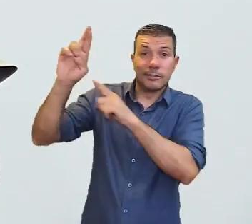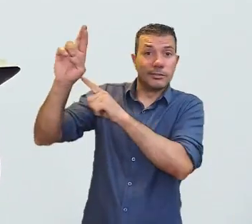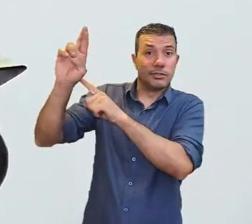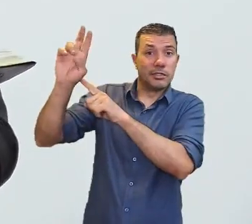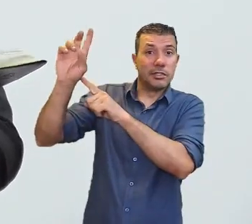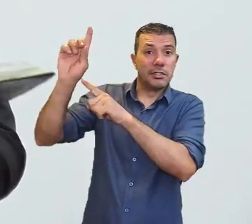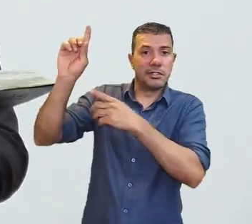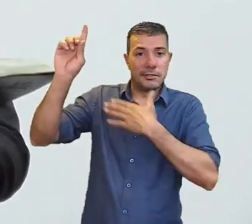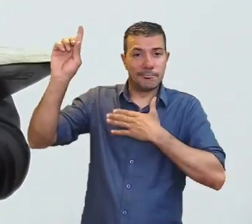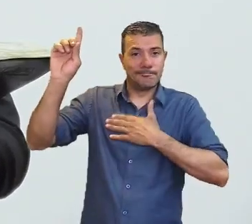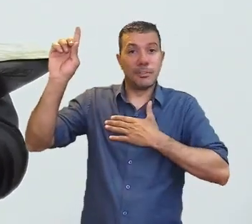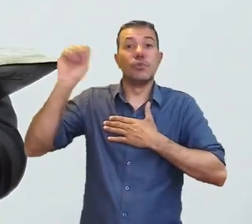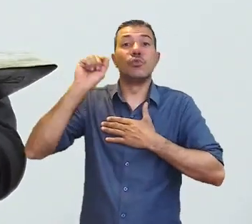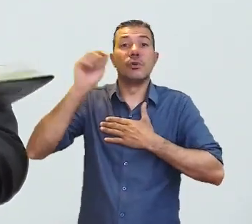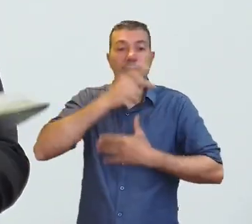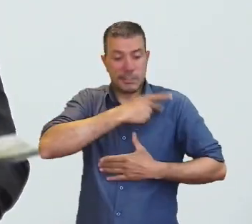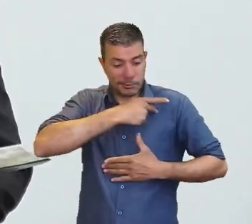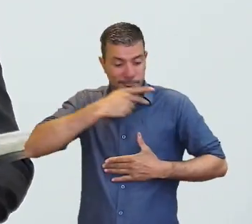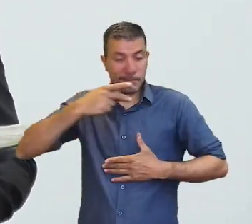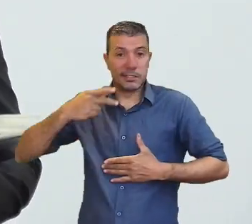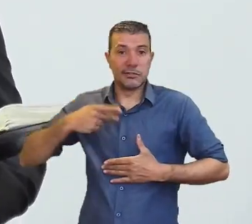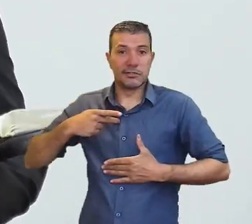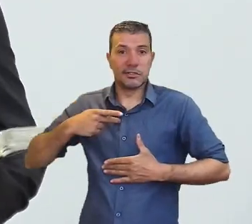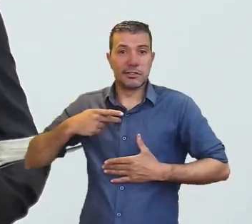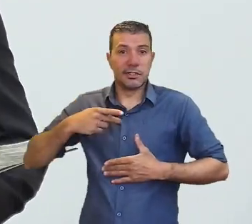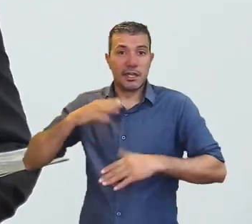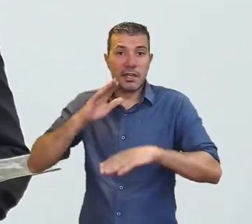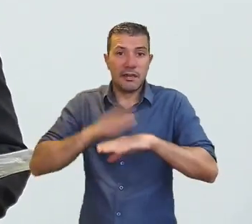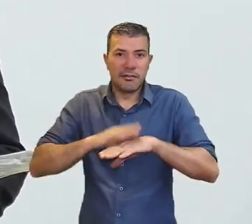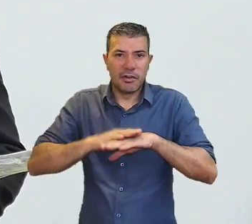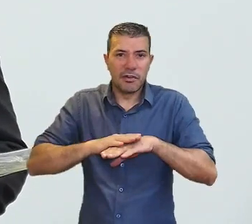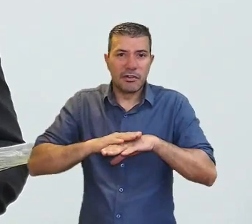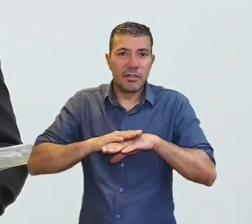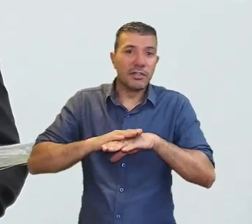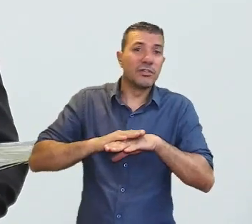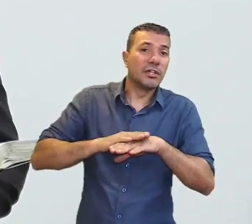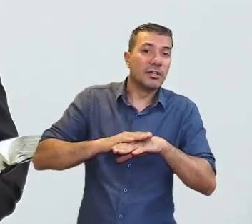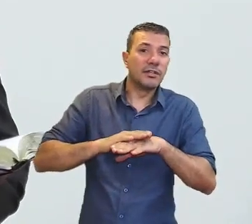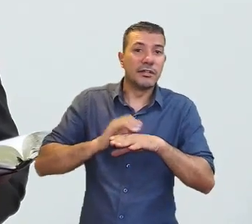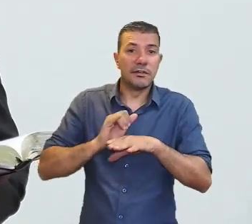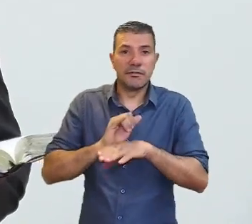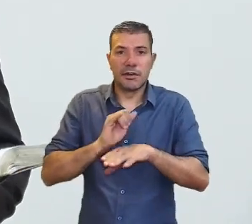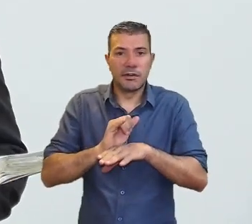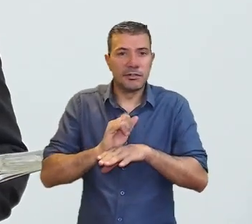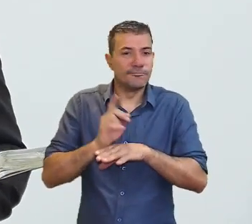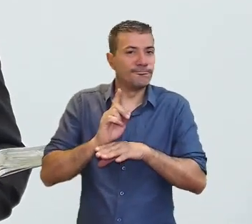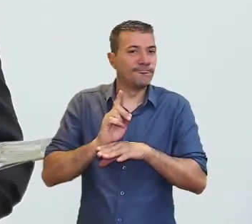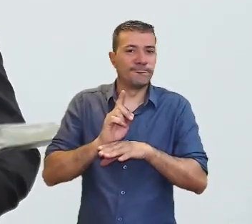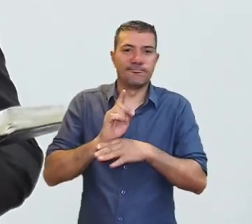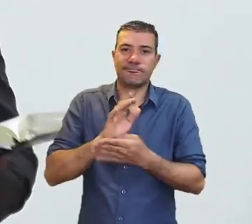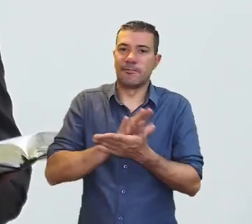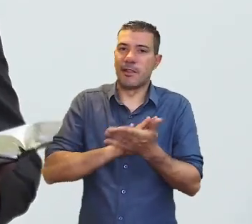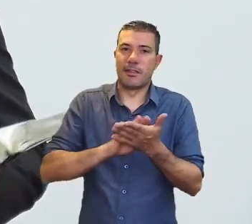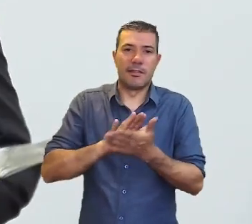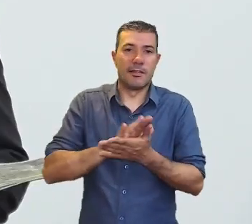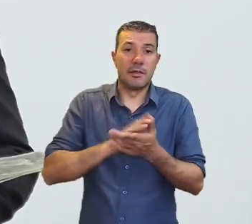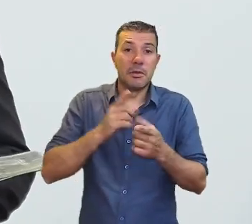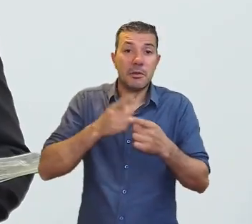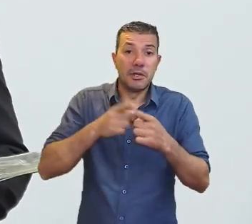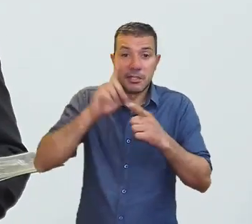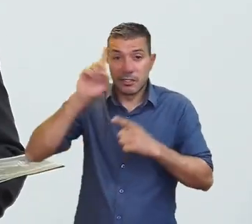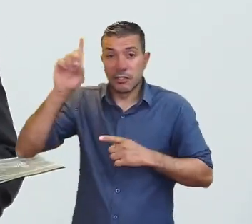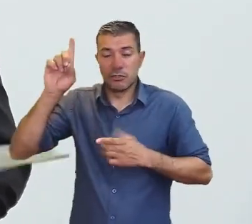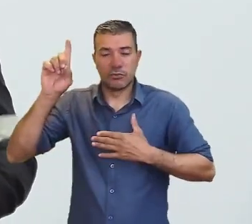é o meu pastor e nada me faltará. Nós vamos agora fazer uma oração